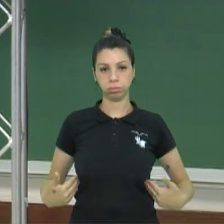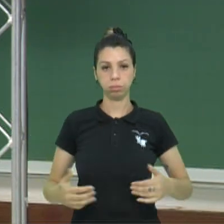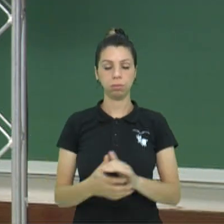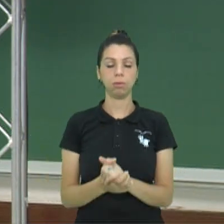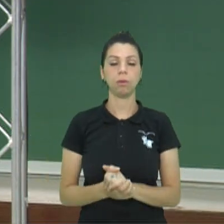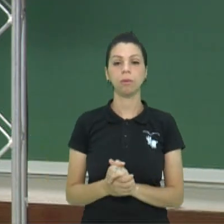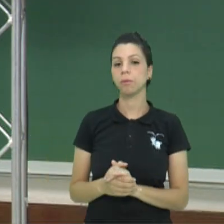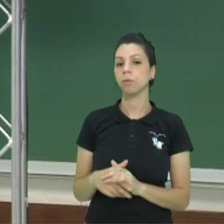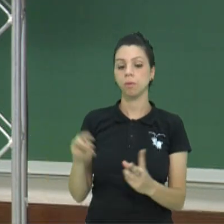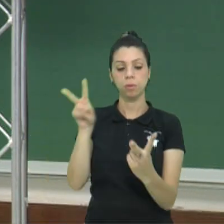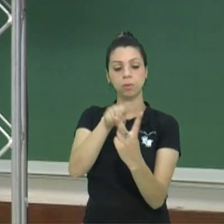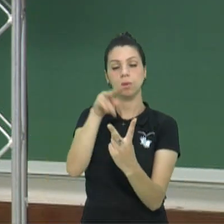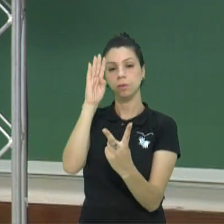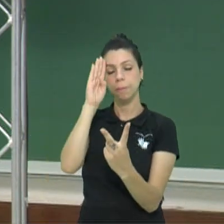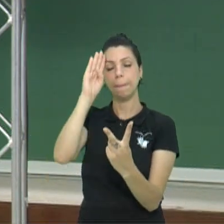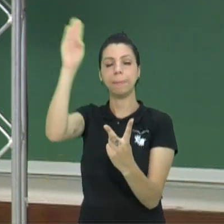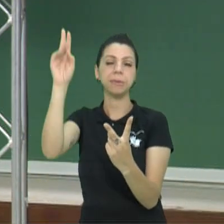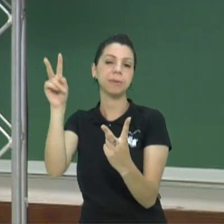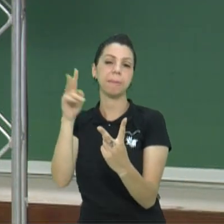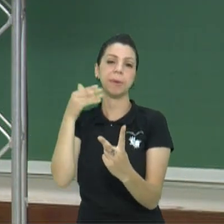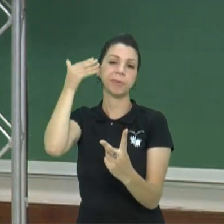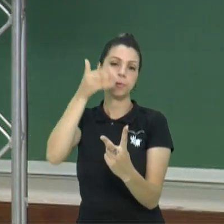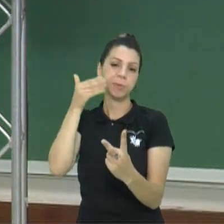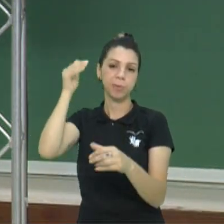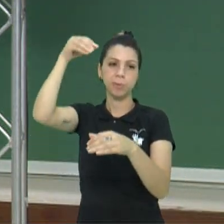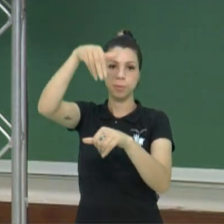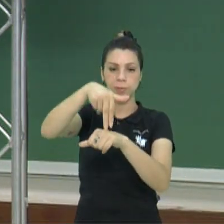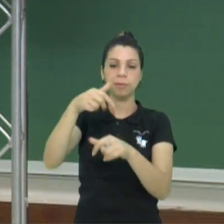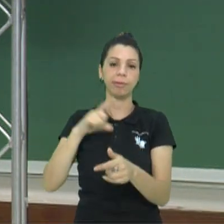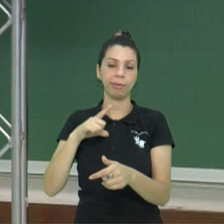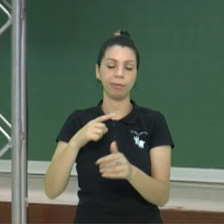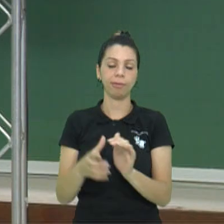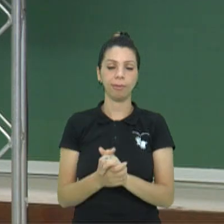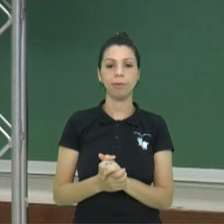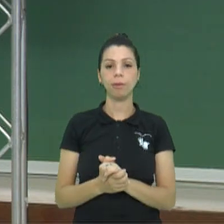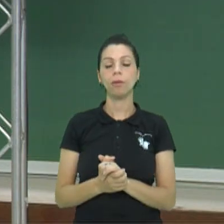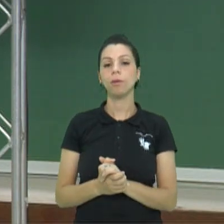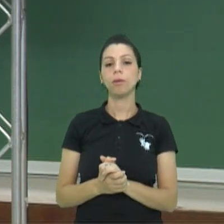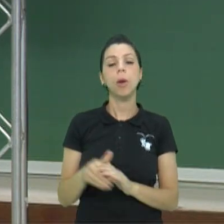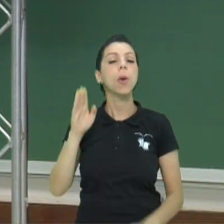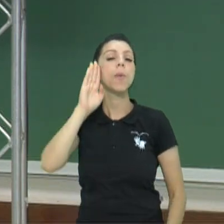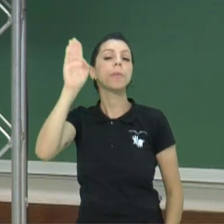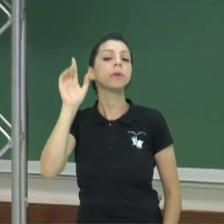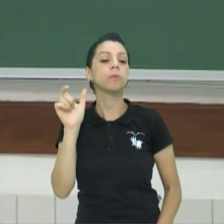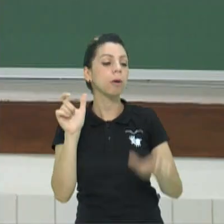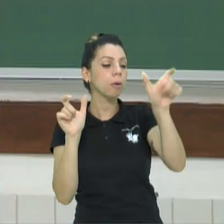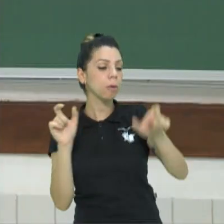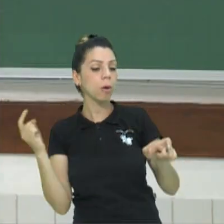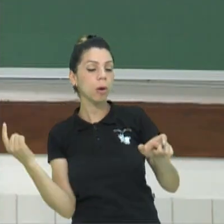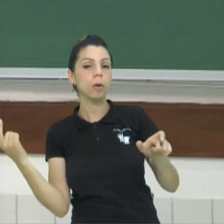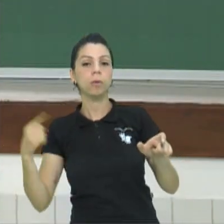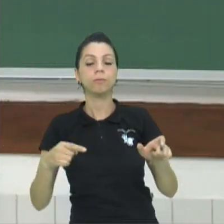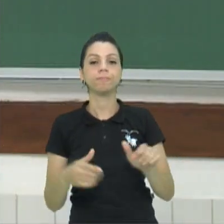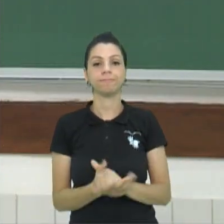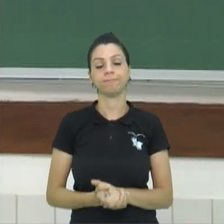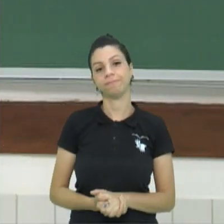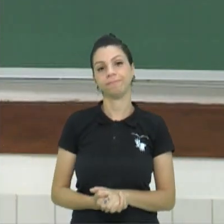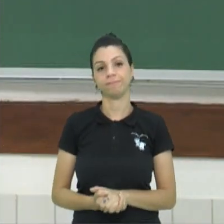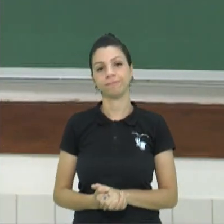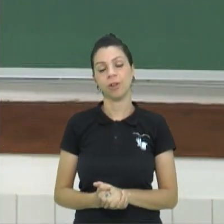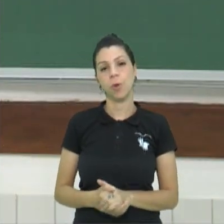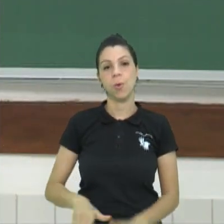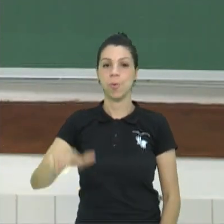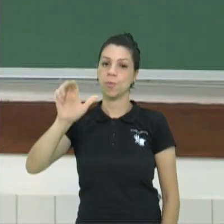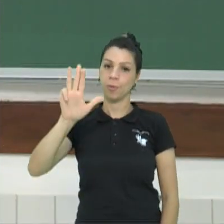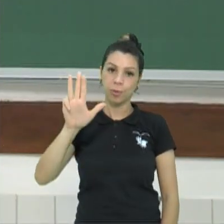dois principais itens do seu discurso aí. E o principal adversário dele, Luiz Inácio Lula da Silva,